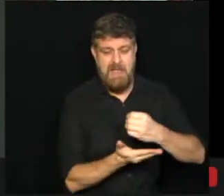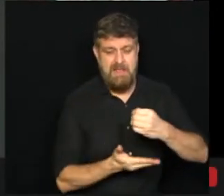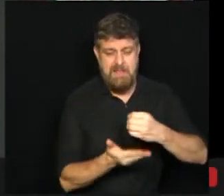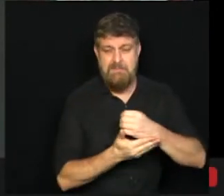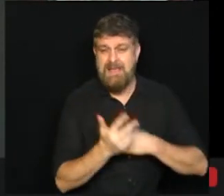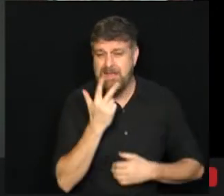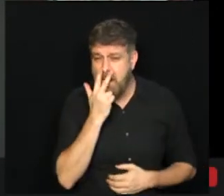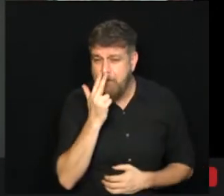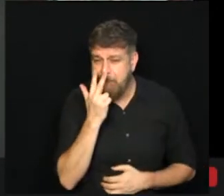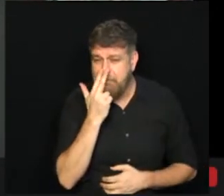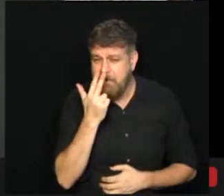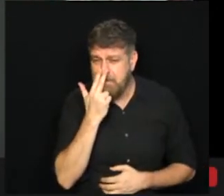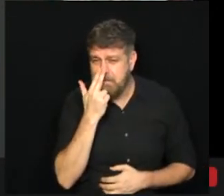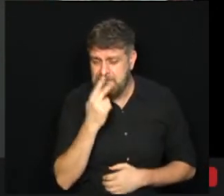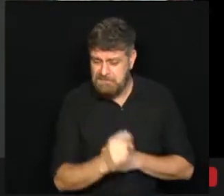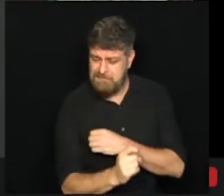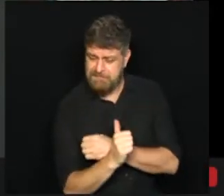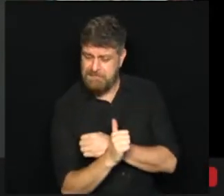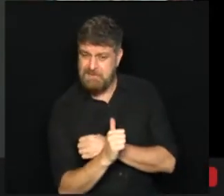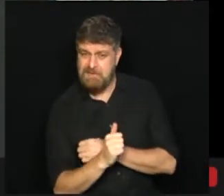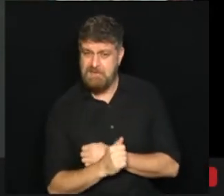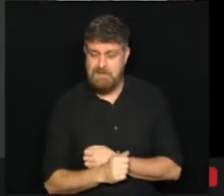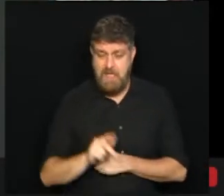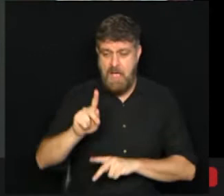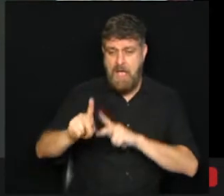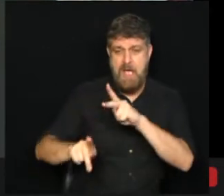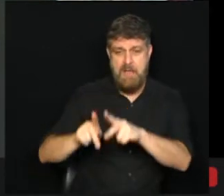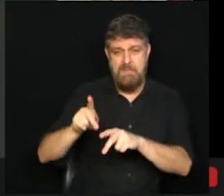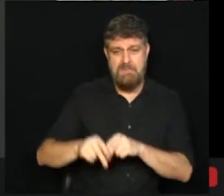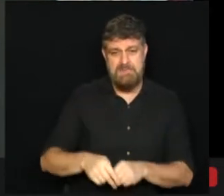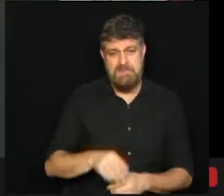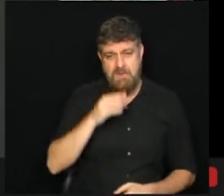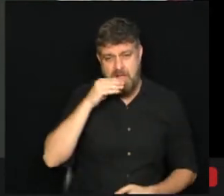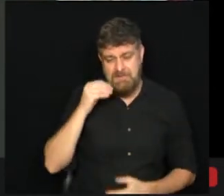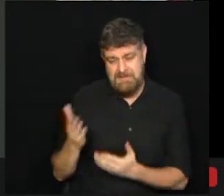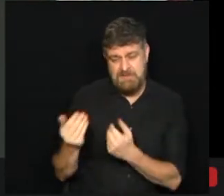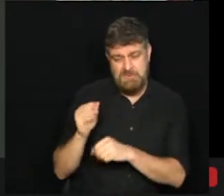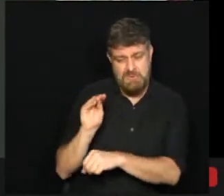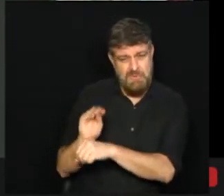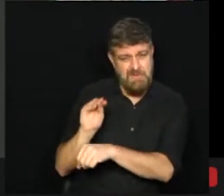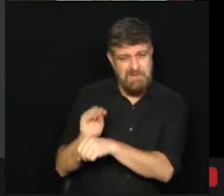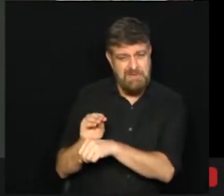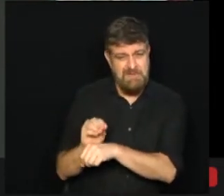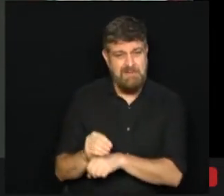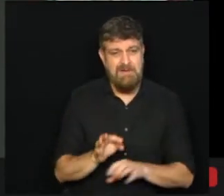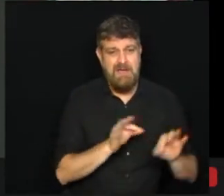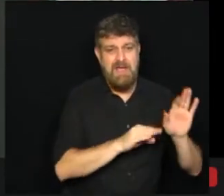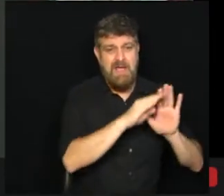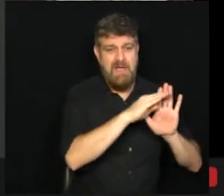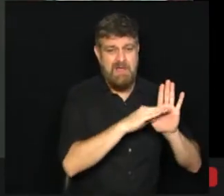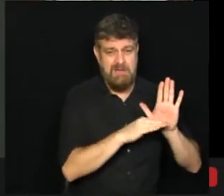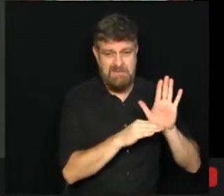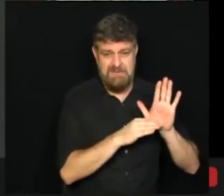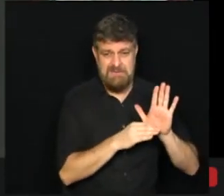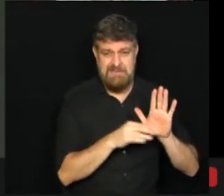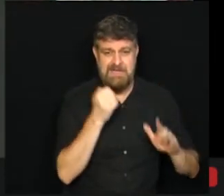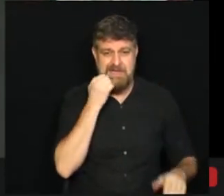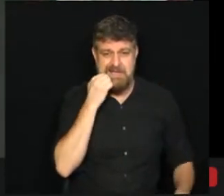pareçam ter um cuidado com a população de adolescentes e de jovens, não passam de projetos que negam a